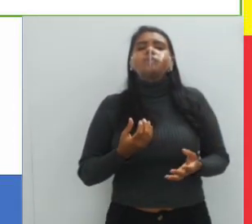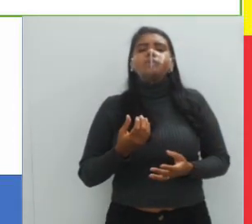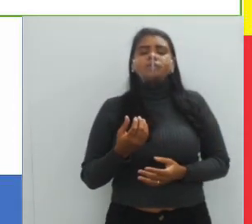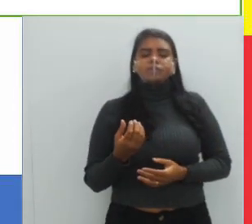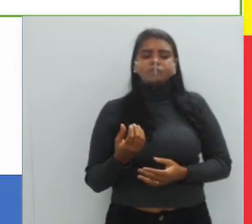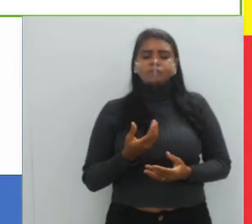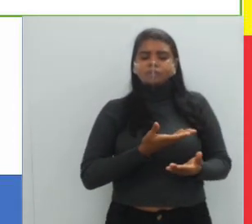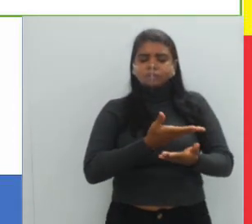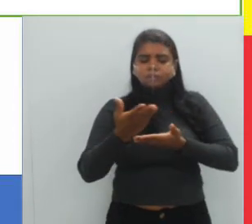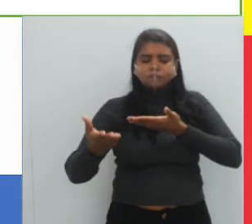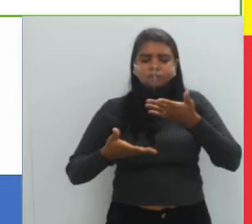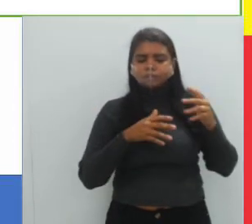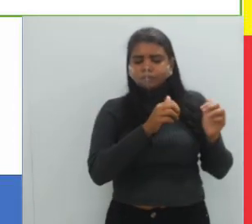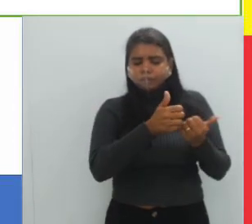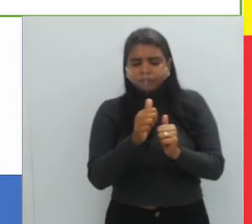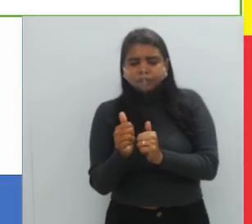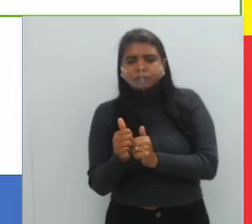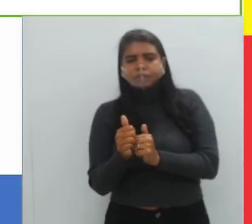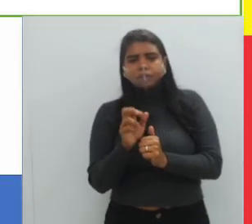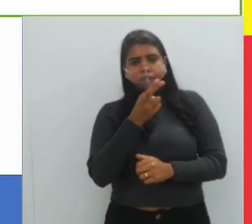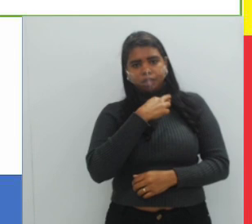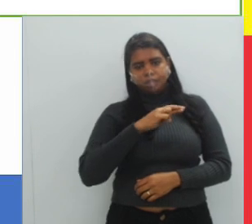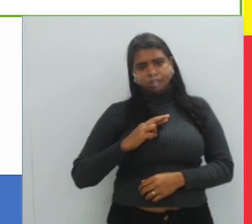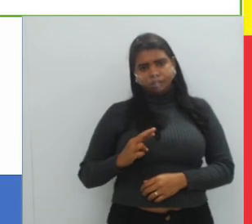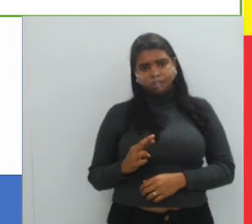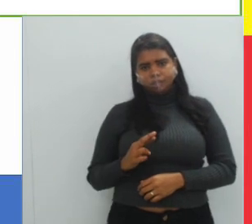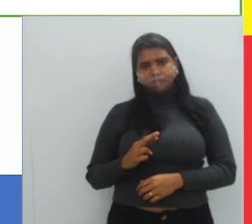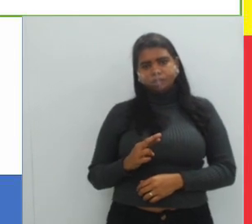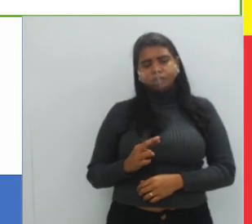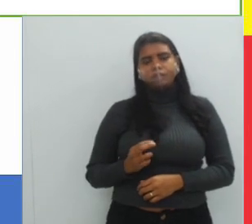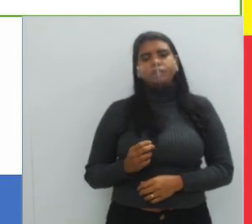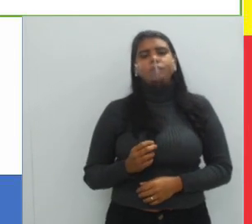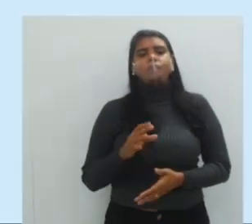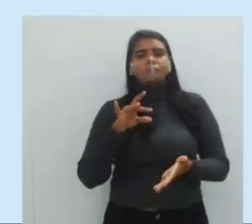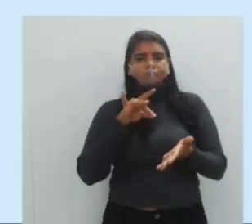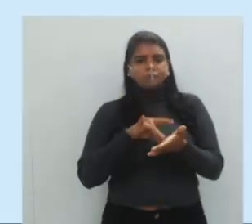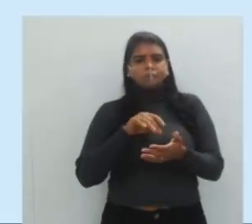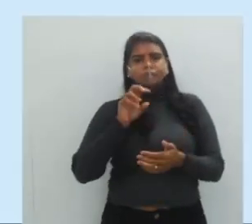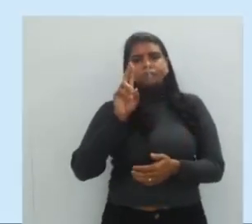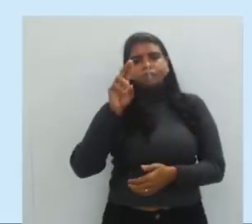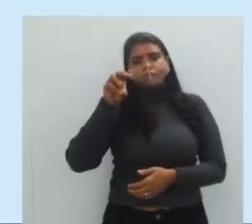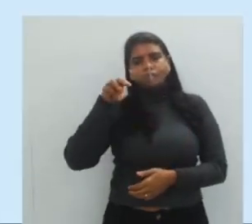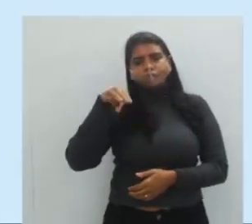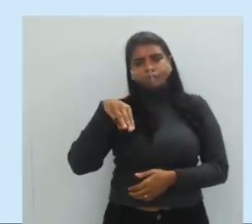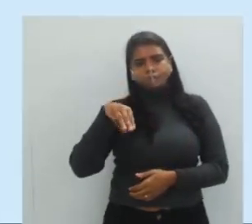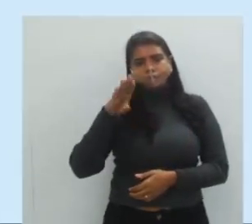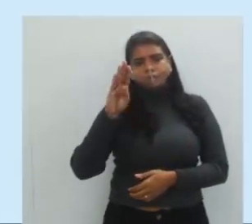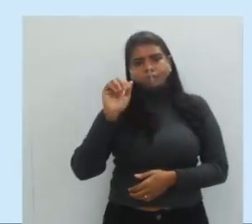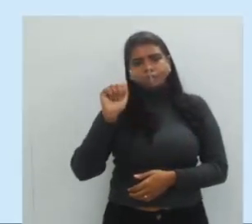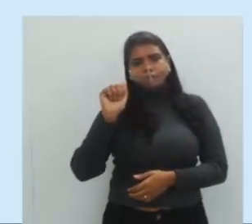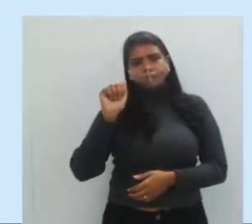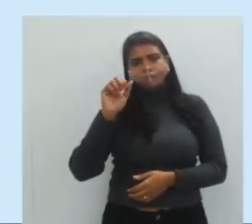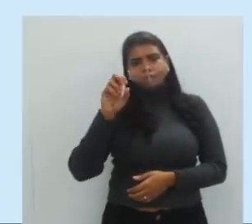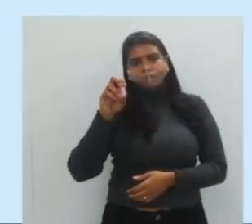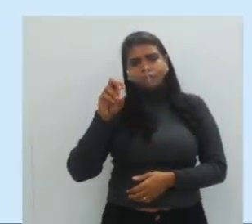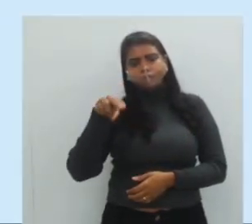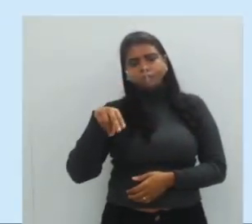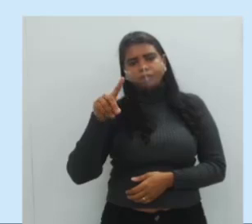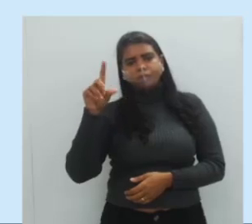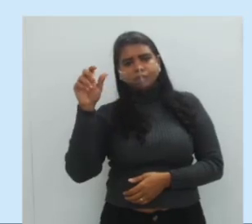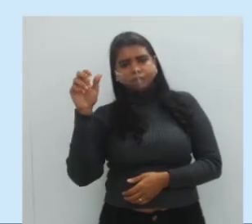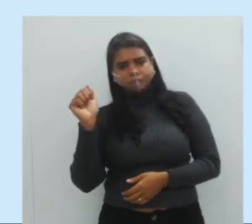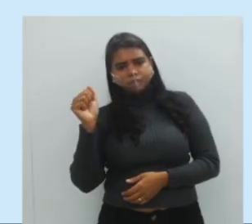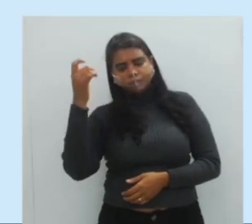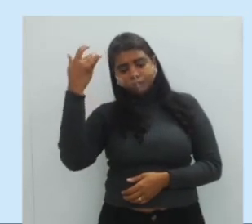e energias aos seus participantes. Por esse conceito, certo? Vou voltar àquela questão